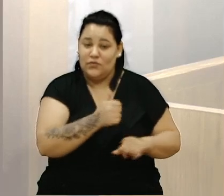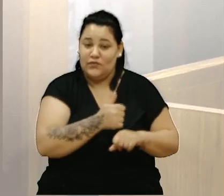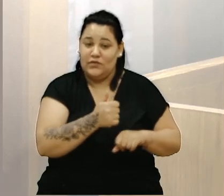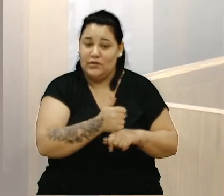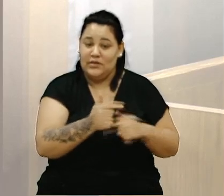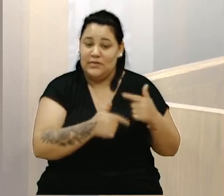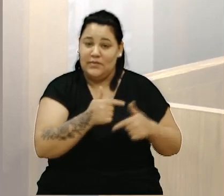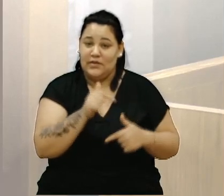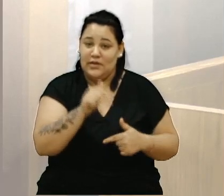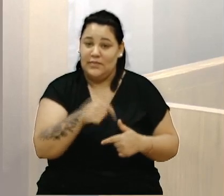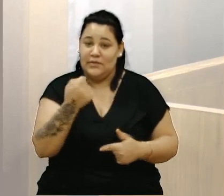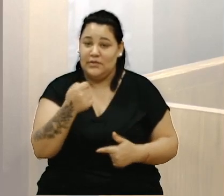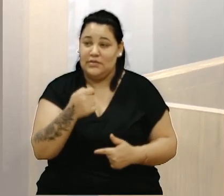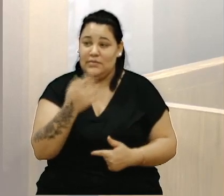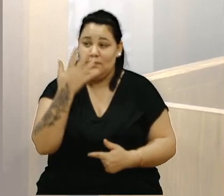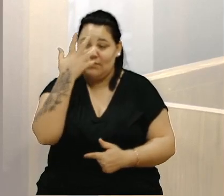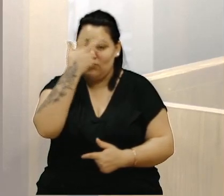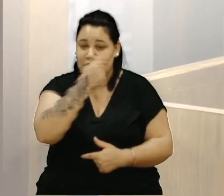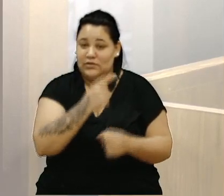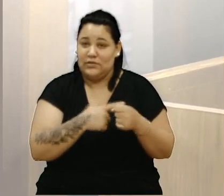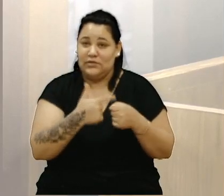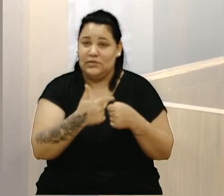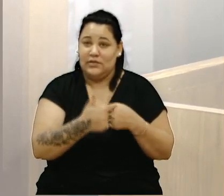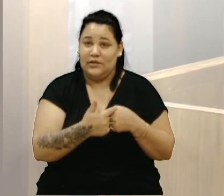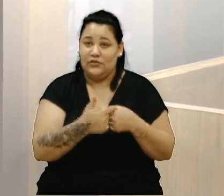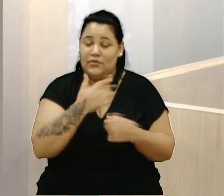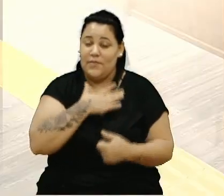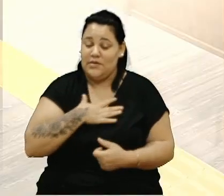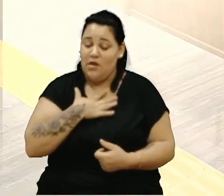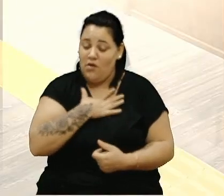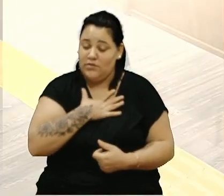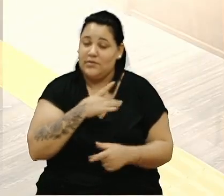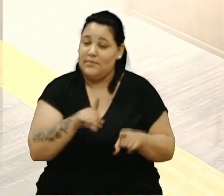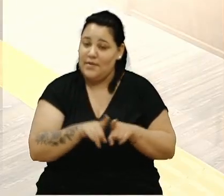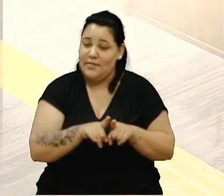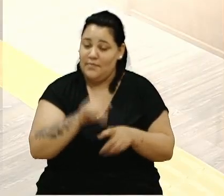uma cidade bonita e aprazível. Obrigado, senhor presidente. Declaração.